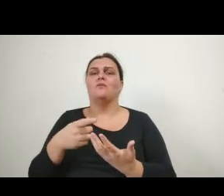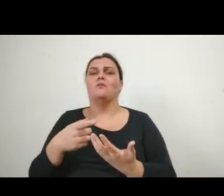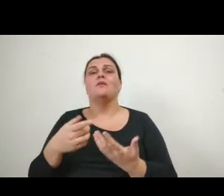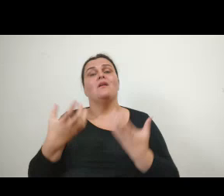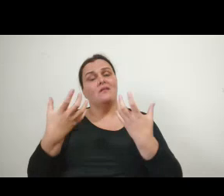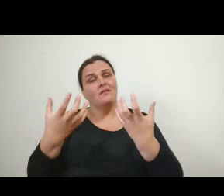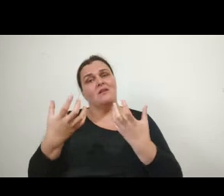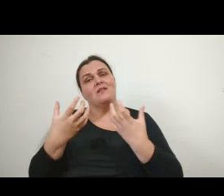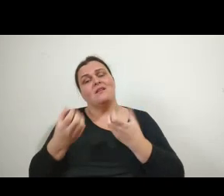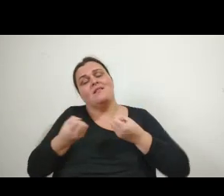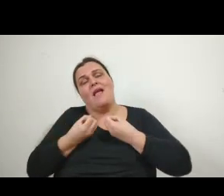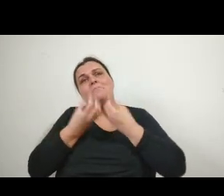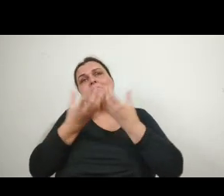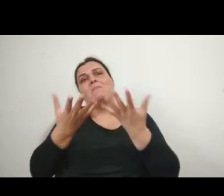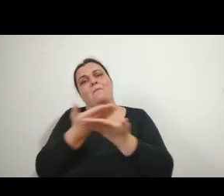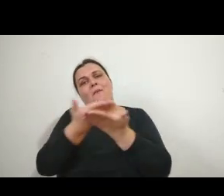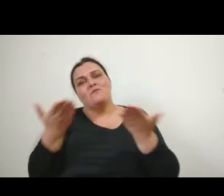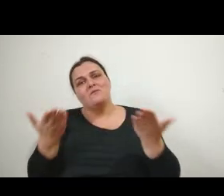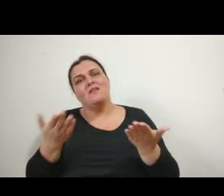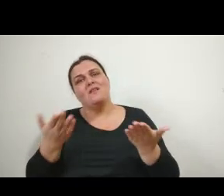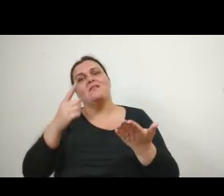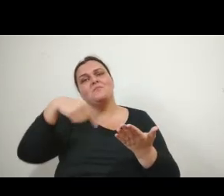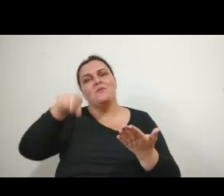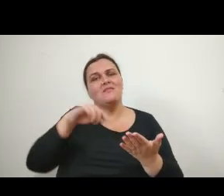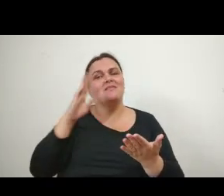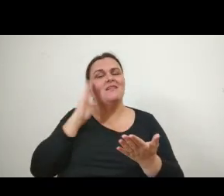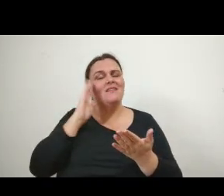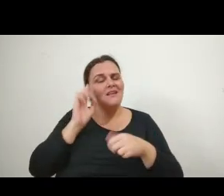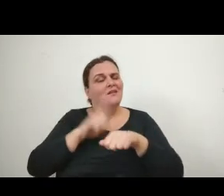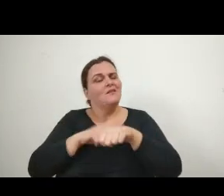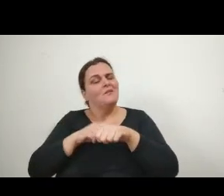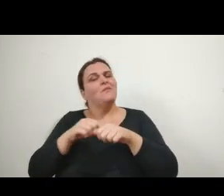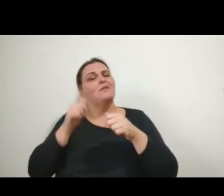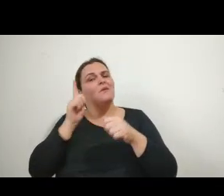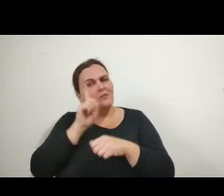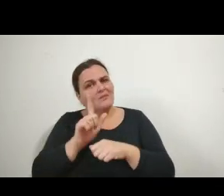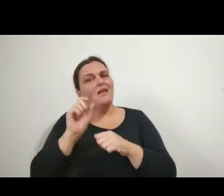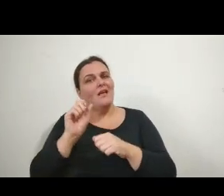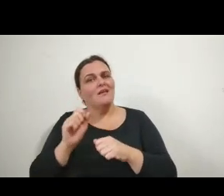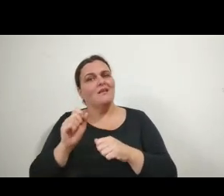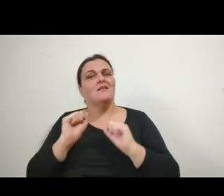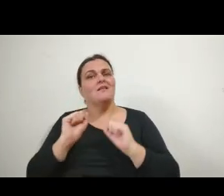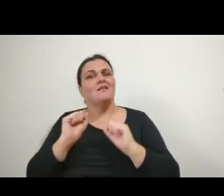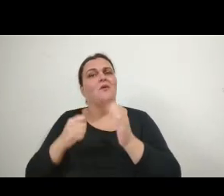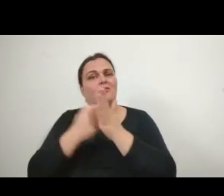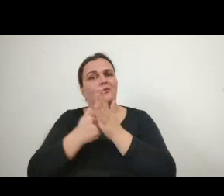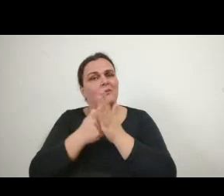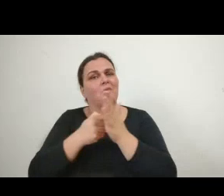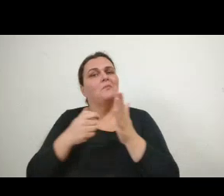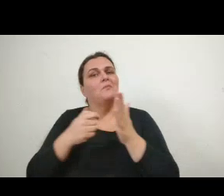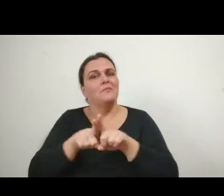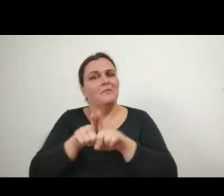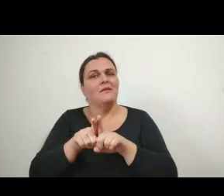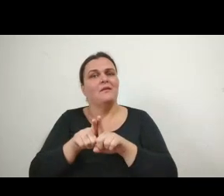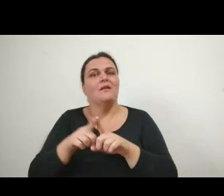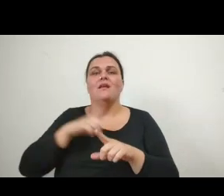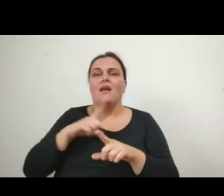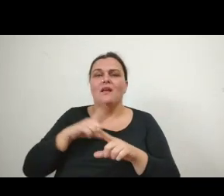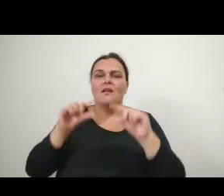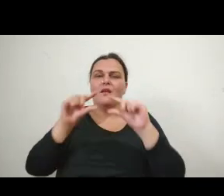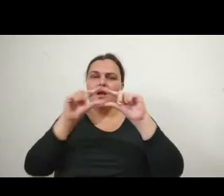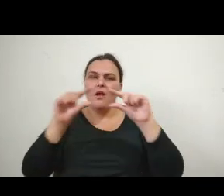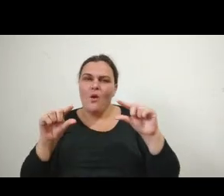né, pela atenção. Tem aí também o meu contato, caso queiram, né, entrar em contato, tirar alguma